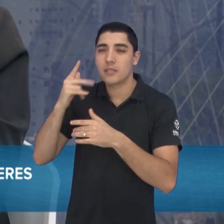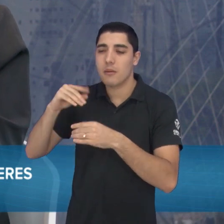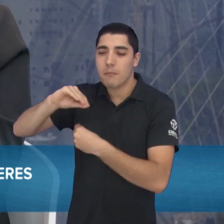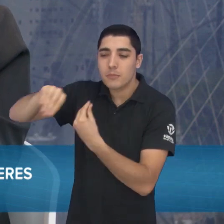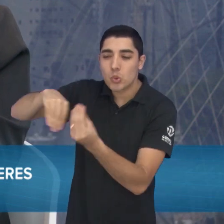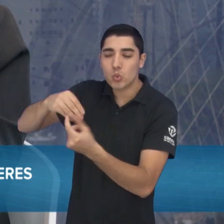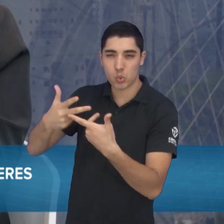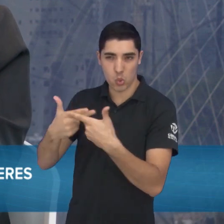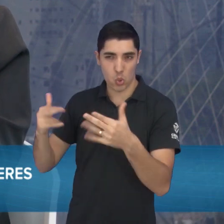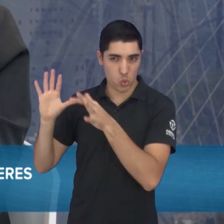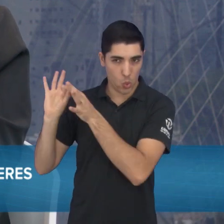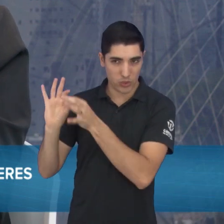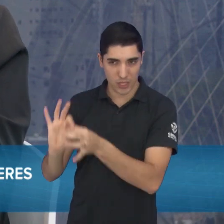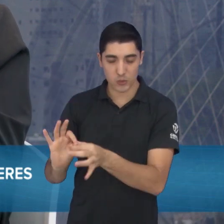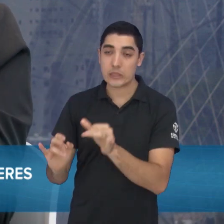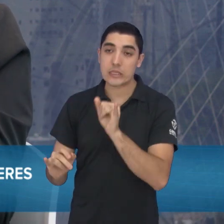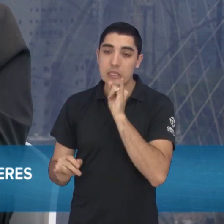assunto,